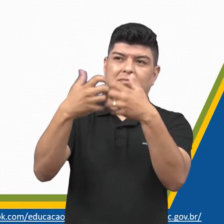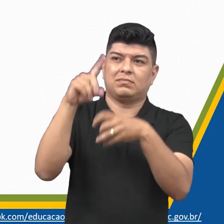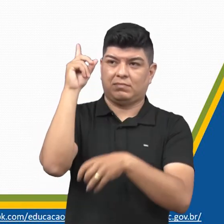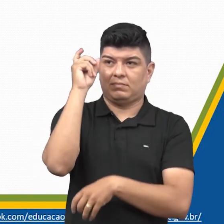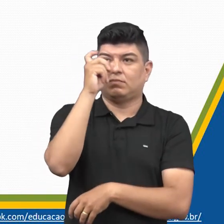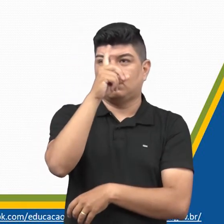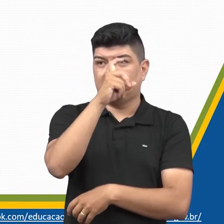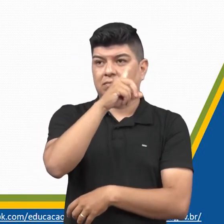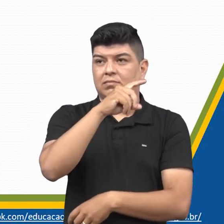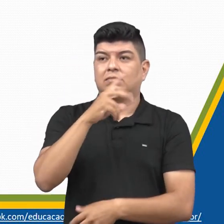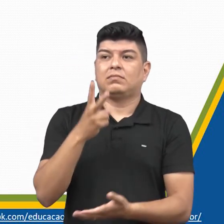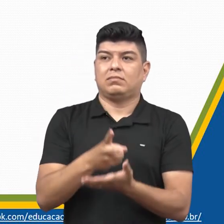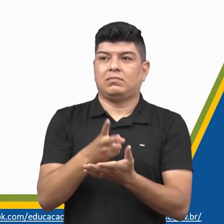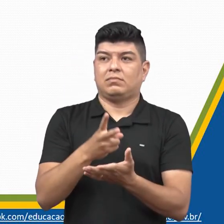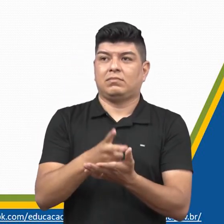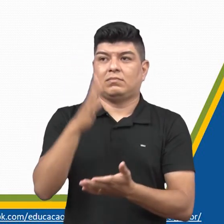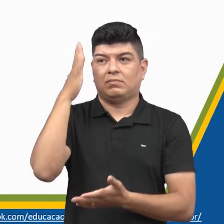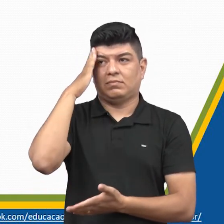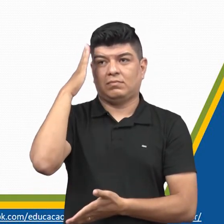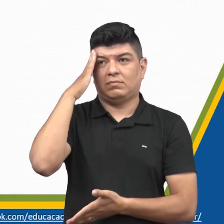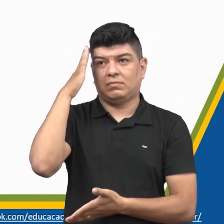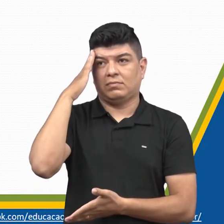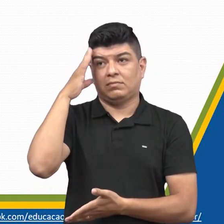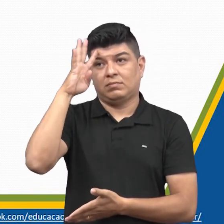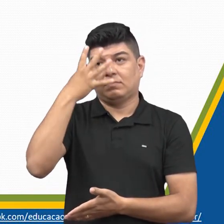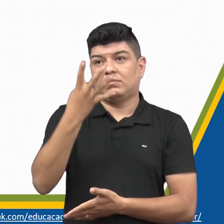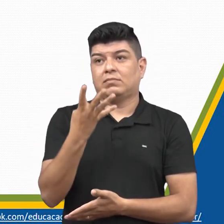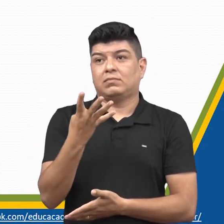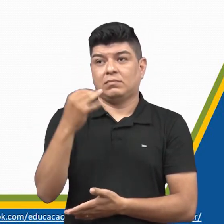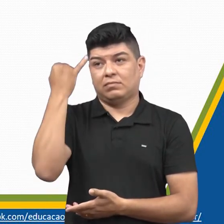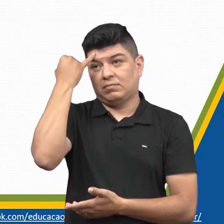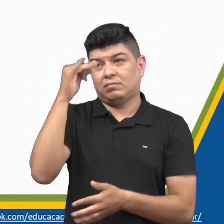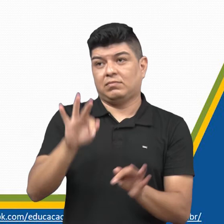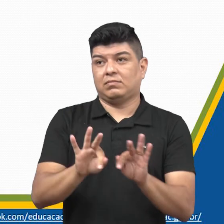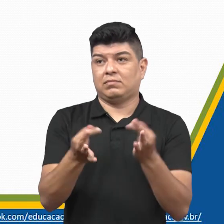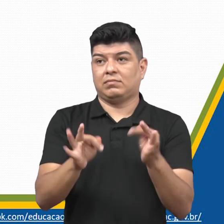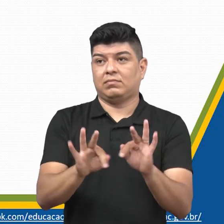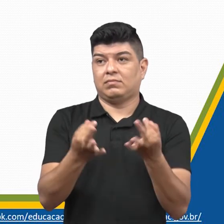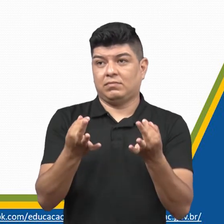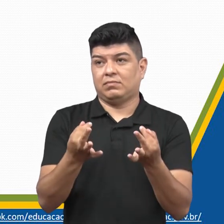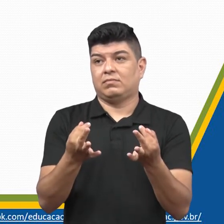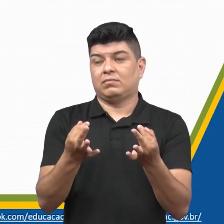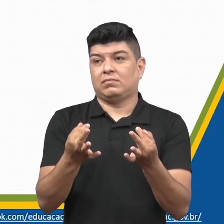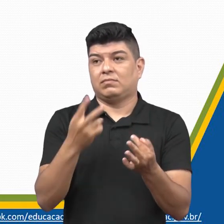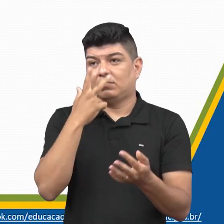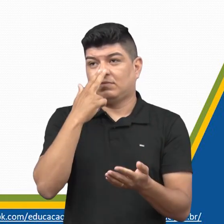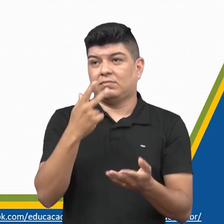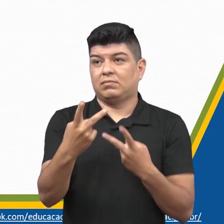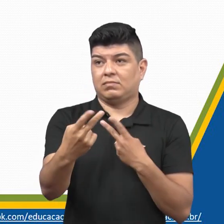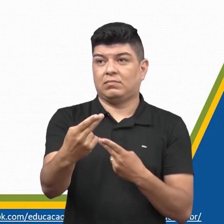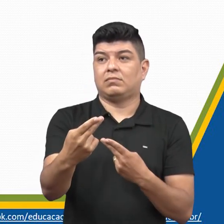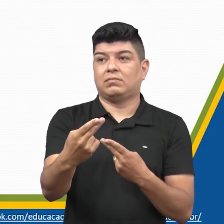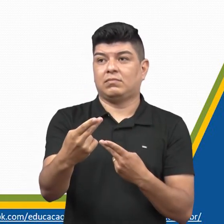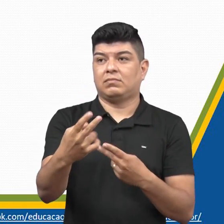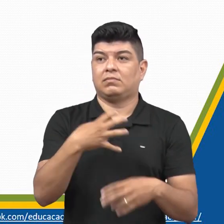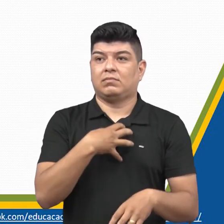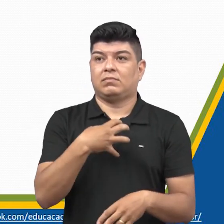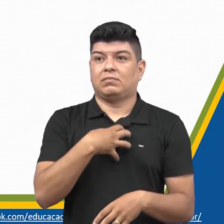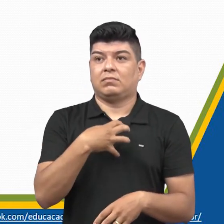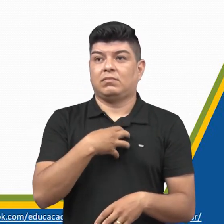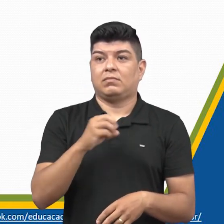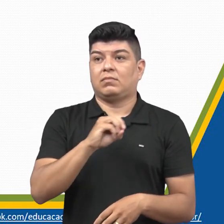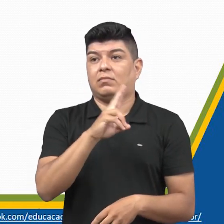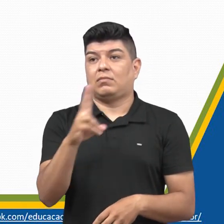sejam, sempre descobrimos que se resolvem em ideias simples que são cópias de uma sensação